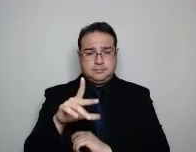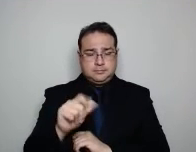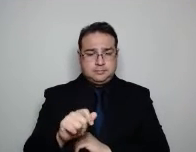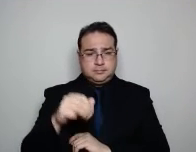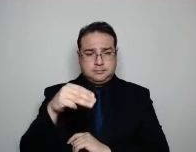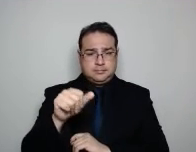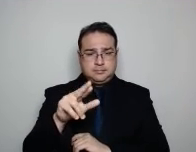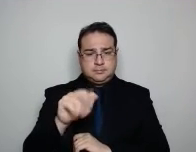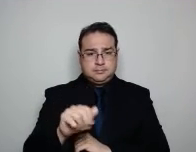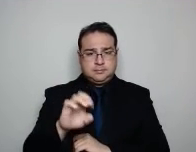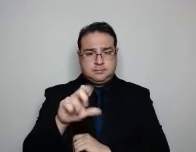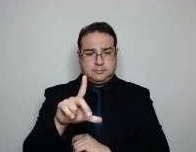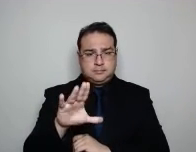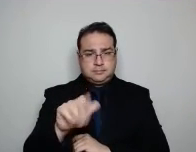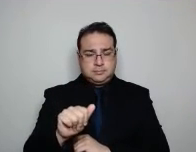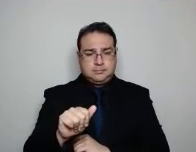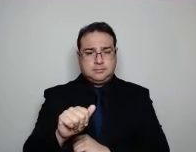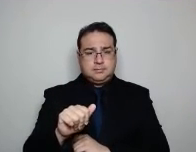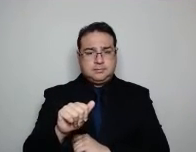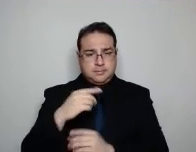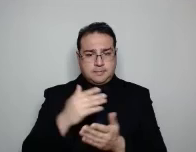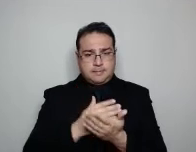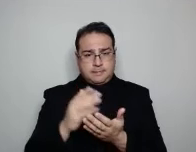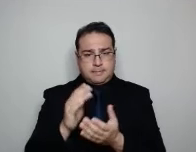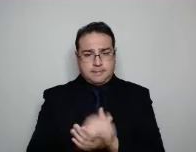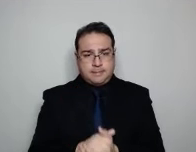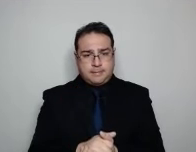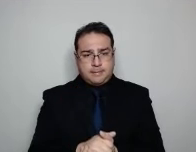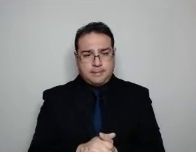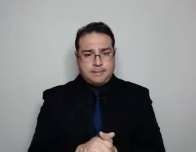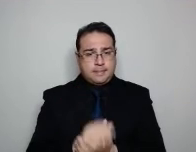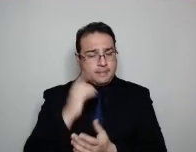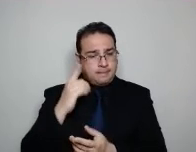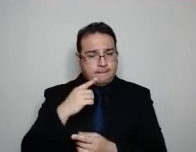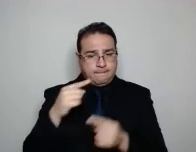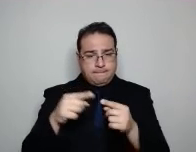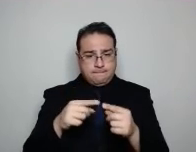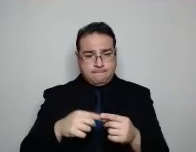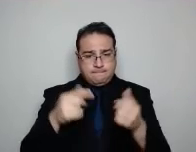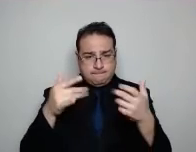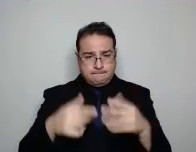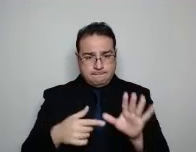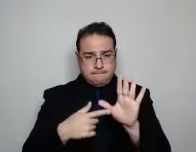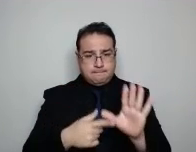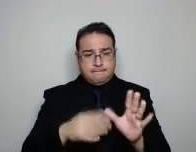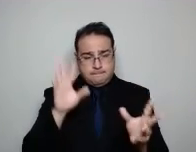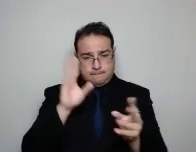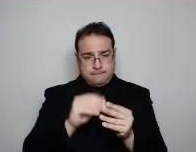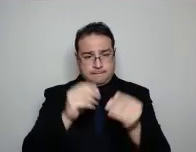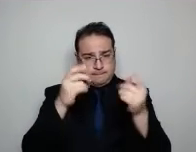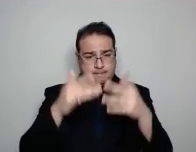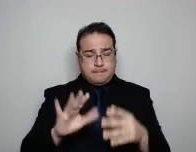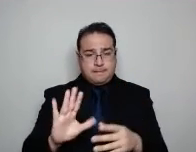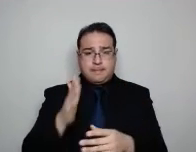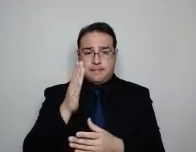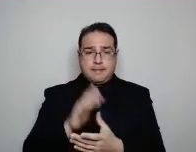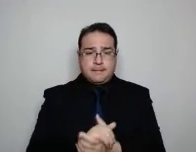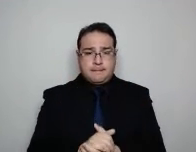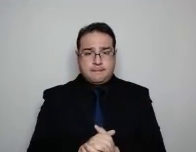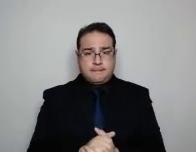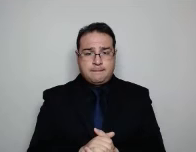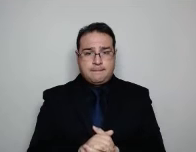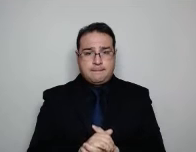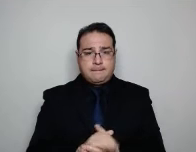Manissoba. E vamos lá. A advogada da outra parte, eu acredito, já fez uma breve síntese do caso. Mas, em